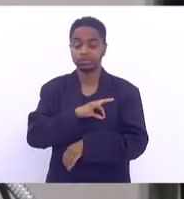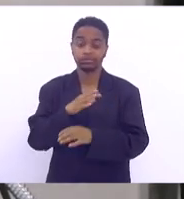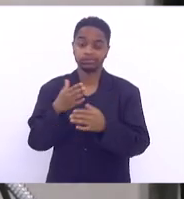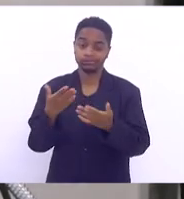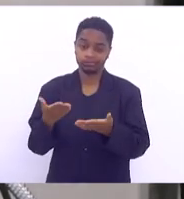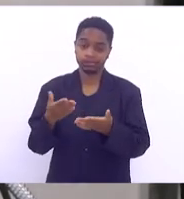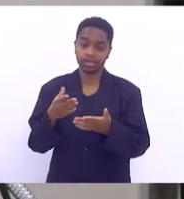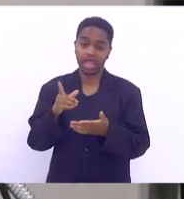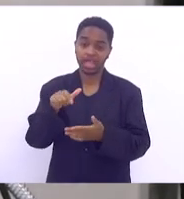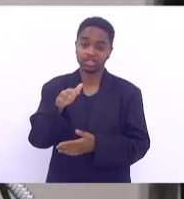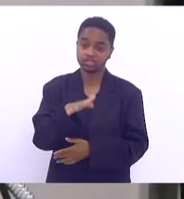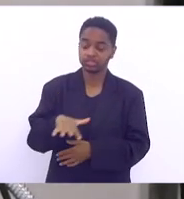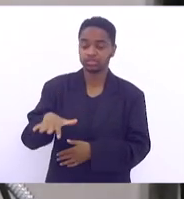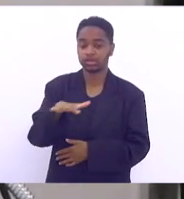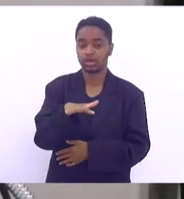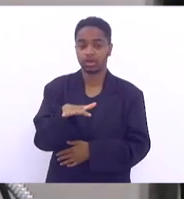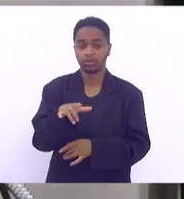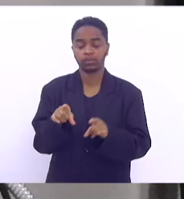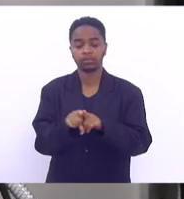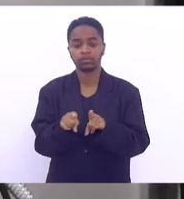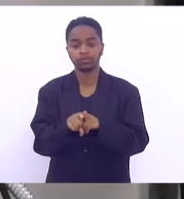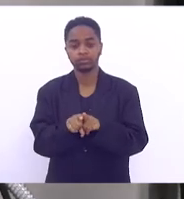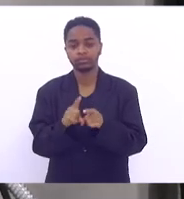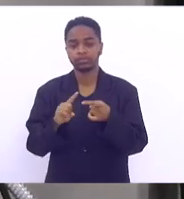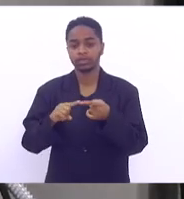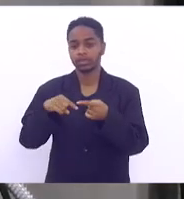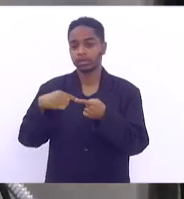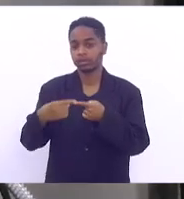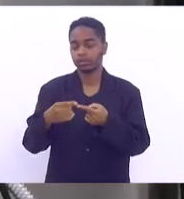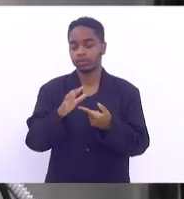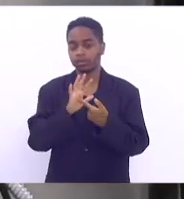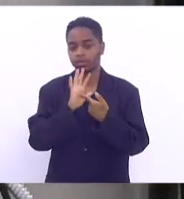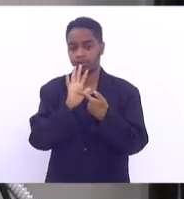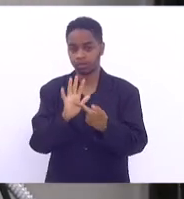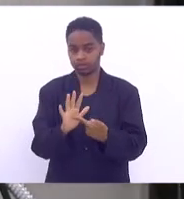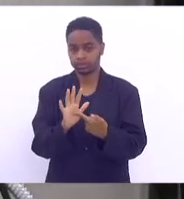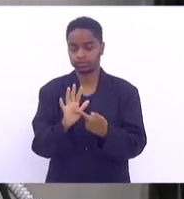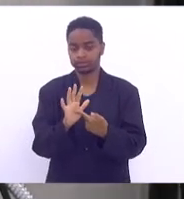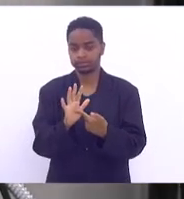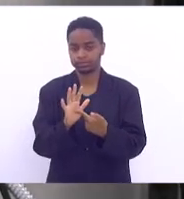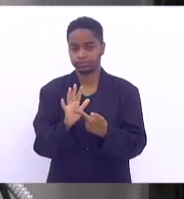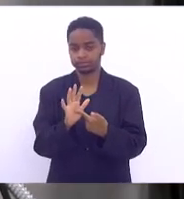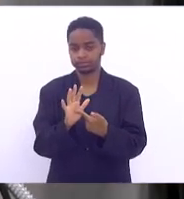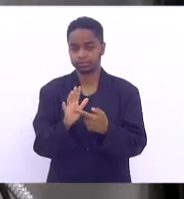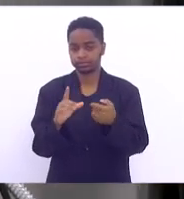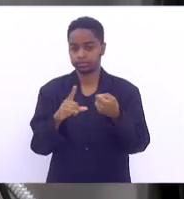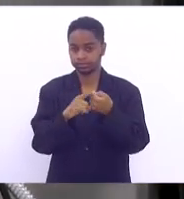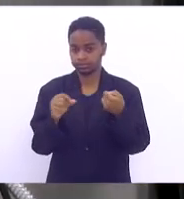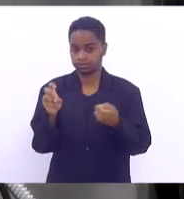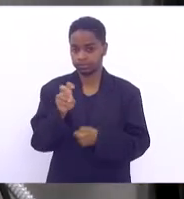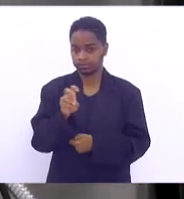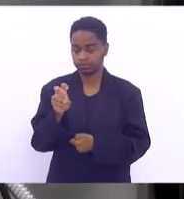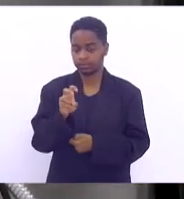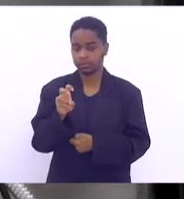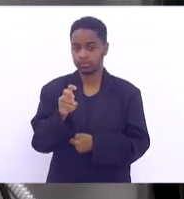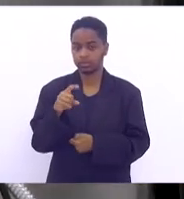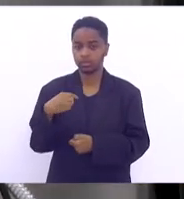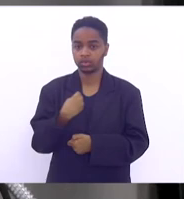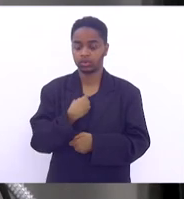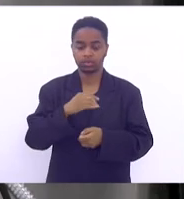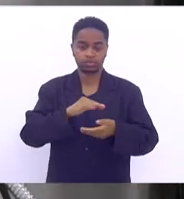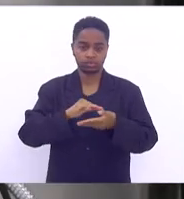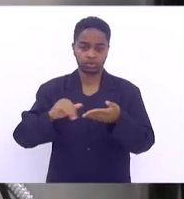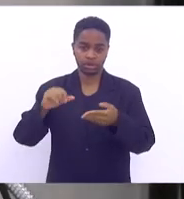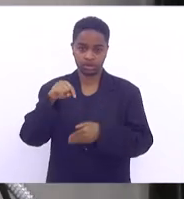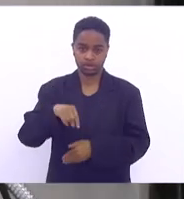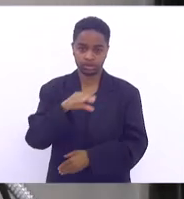genérica. Depois ele fala o artigo 5º que a gente tem suprimido aqui na CCJ, a